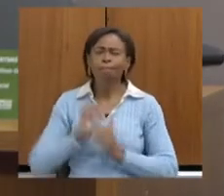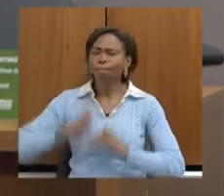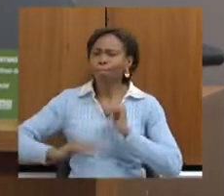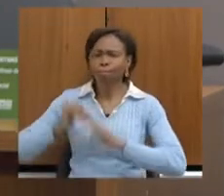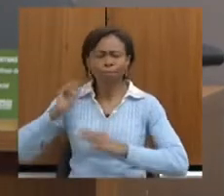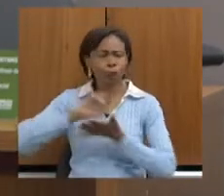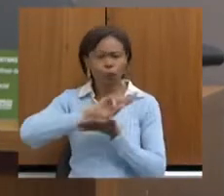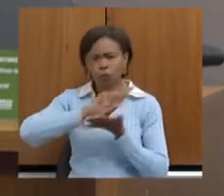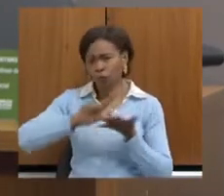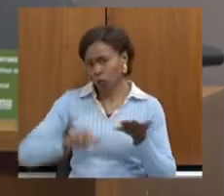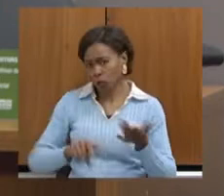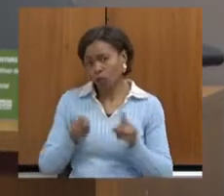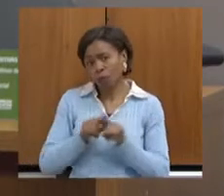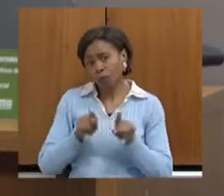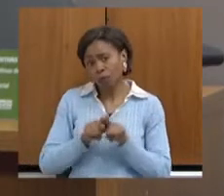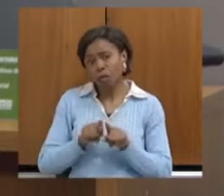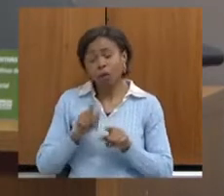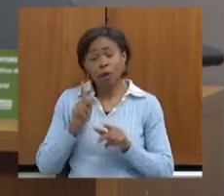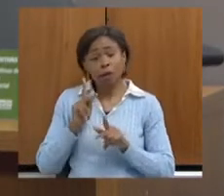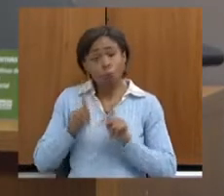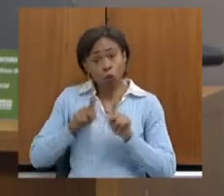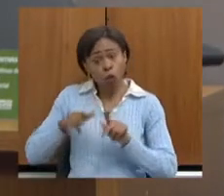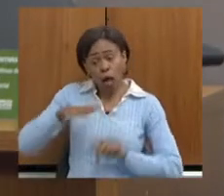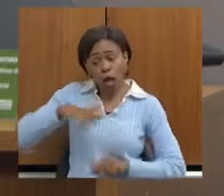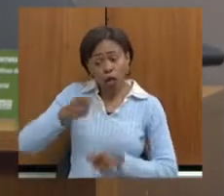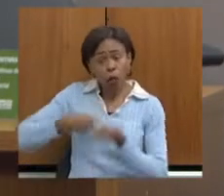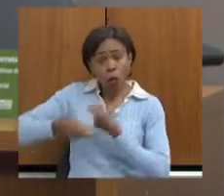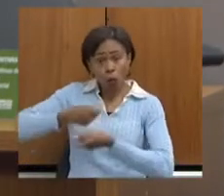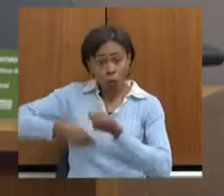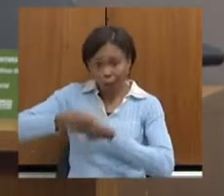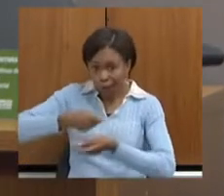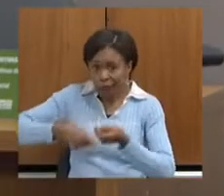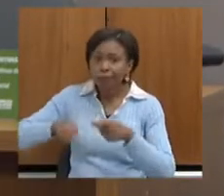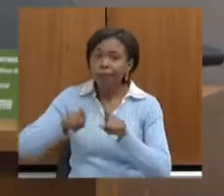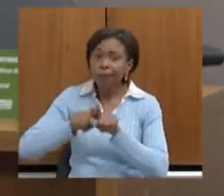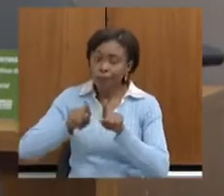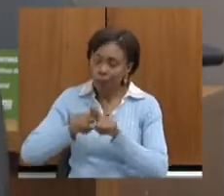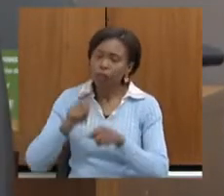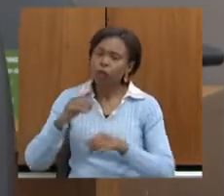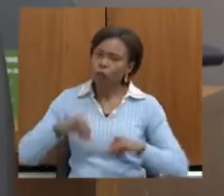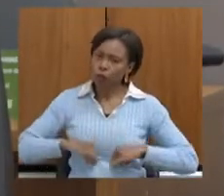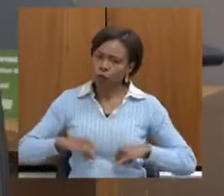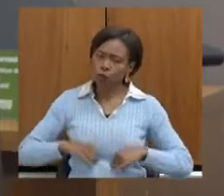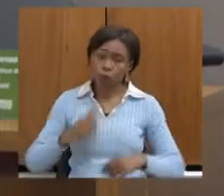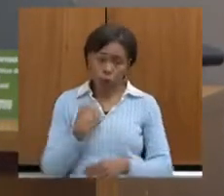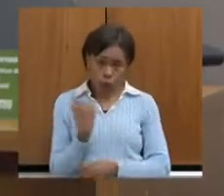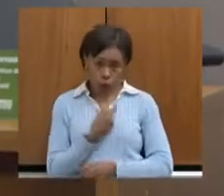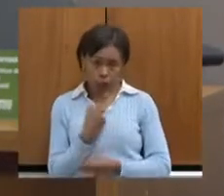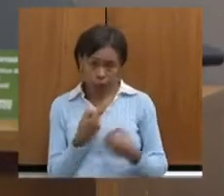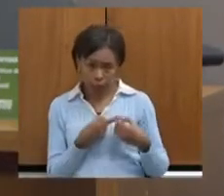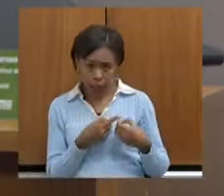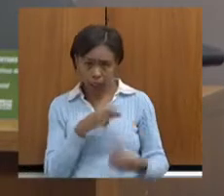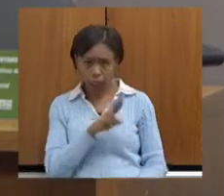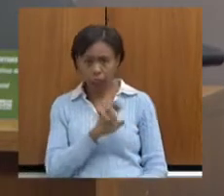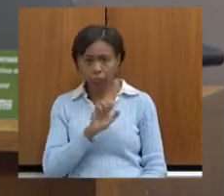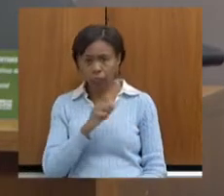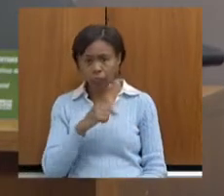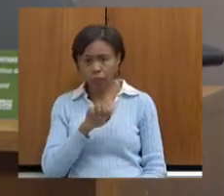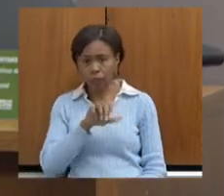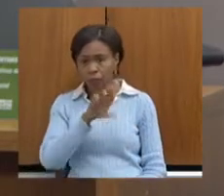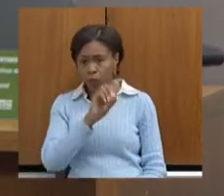mesmo até os próprios do Comércio também que sofreram com essa lama né nós e Resplendor já vinha com situação